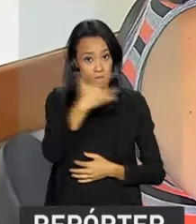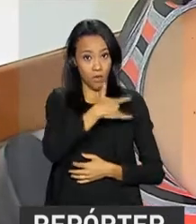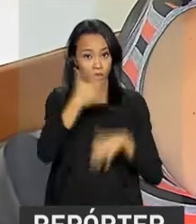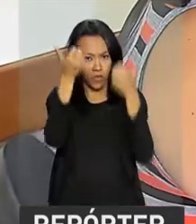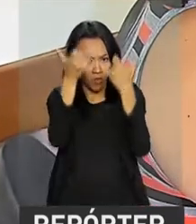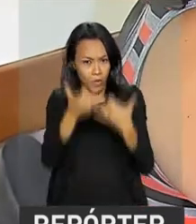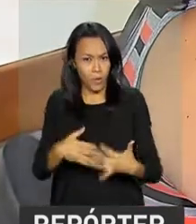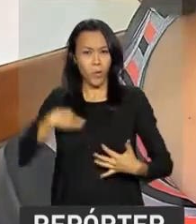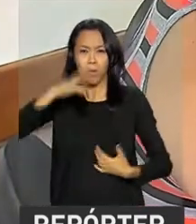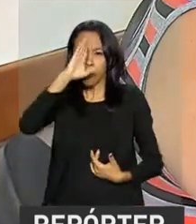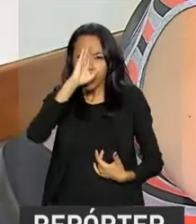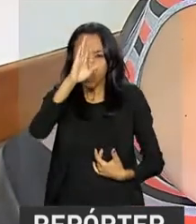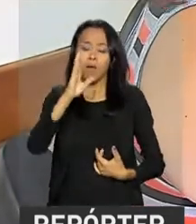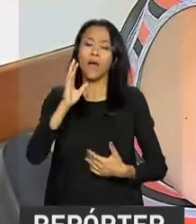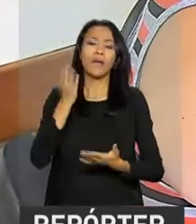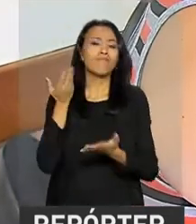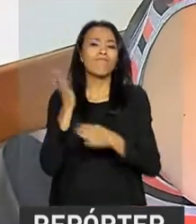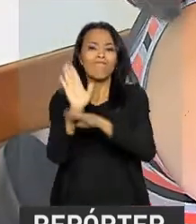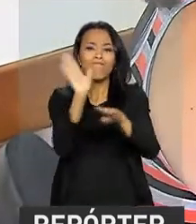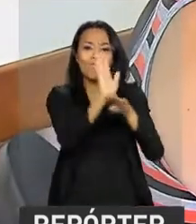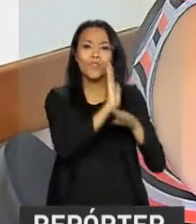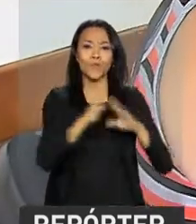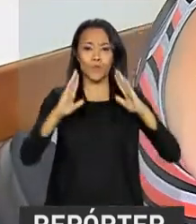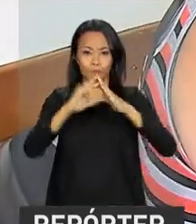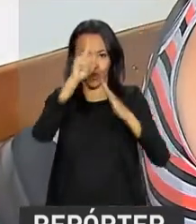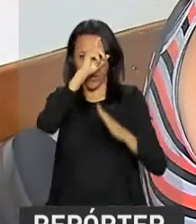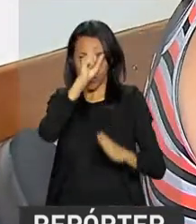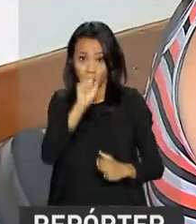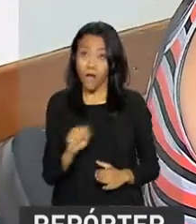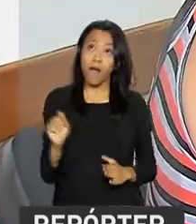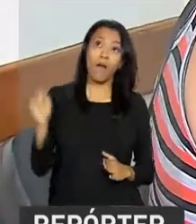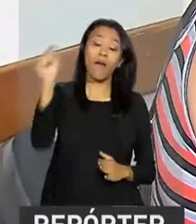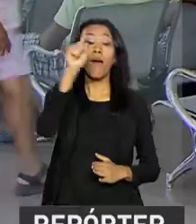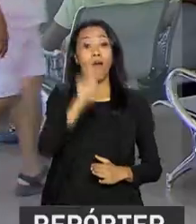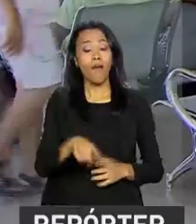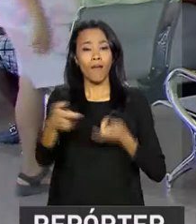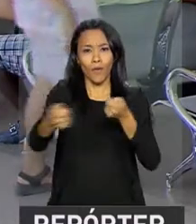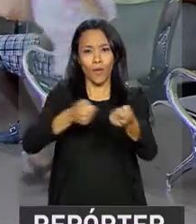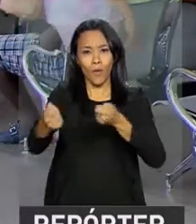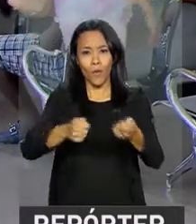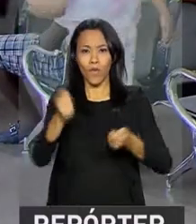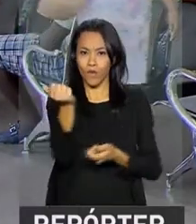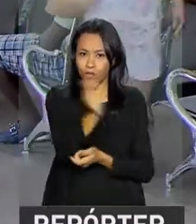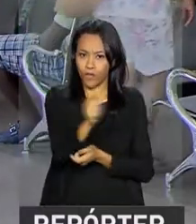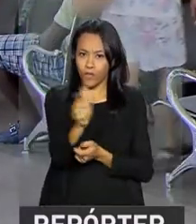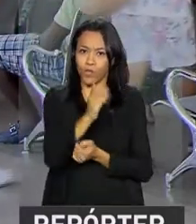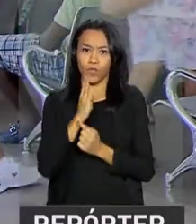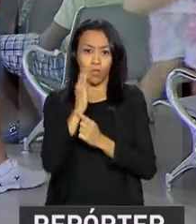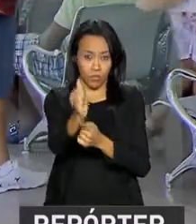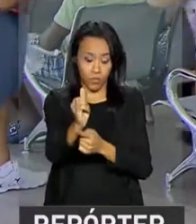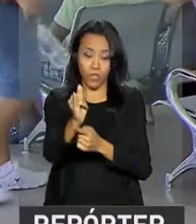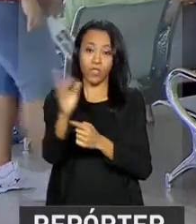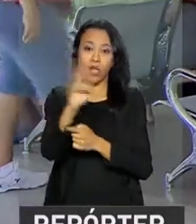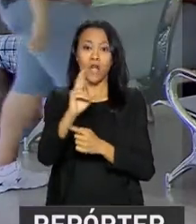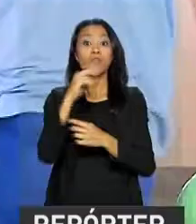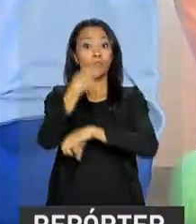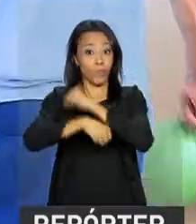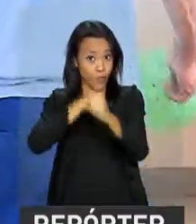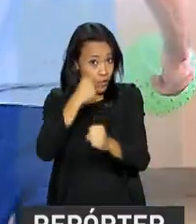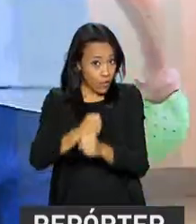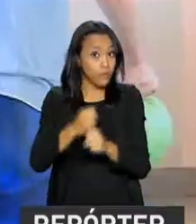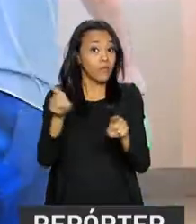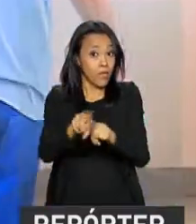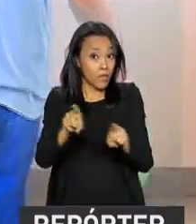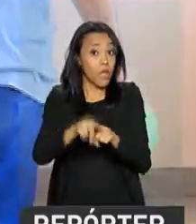benefícios da informatização dos postos de saúde será economia de 22 bilhões de reais por ano além disso os